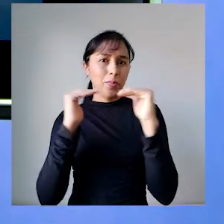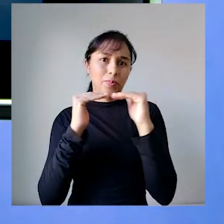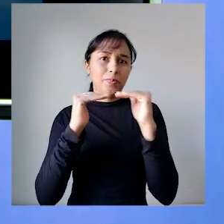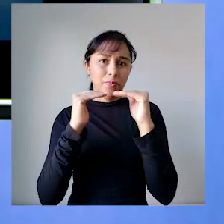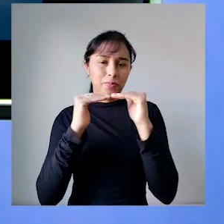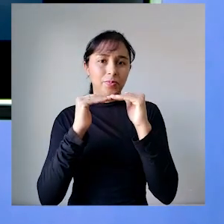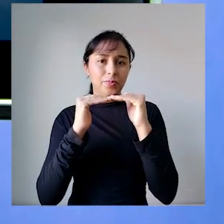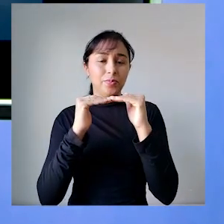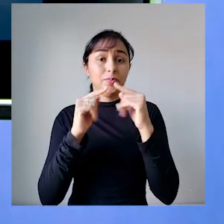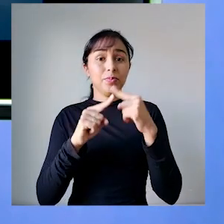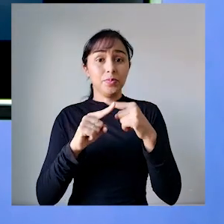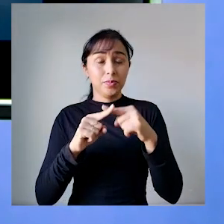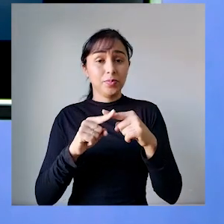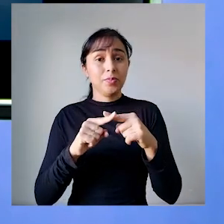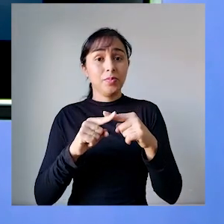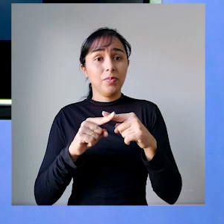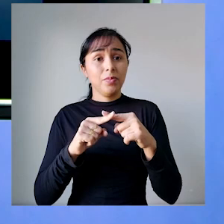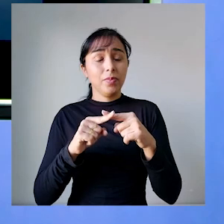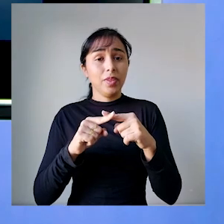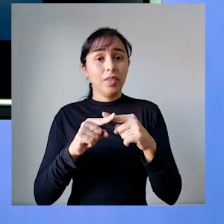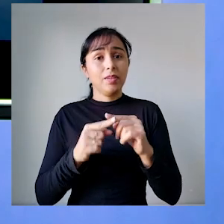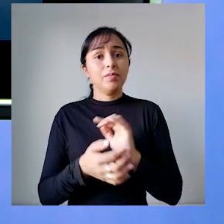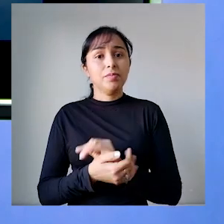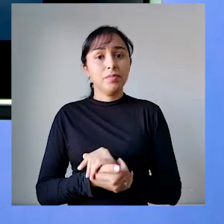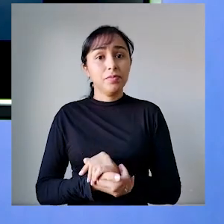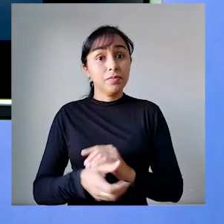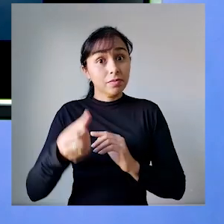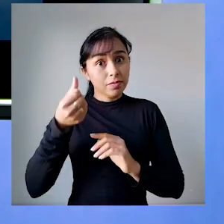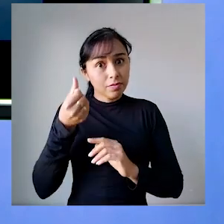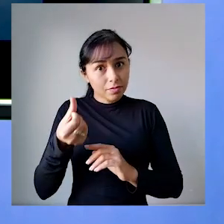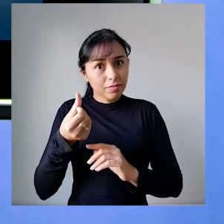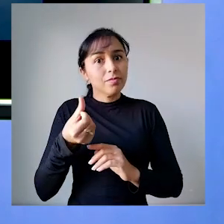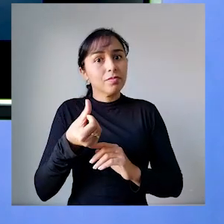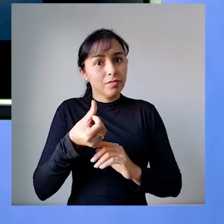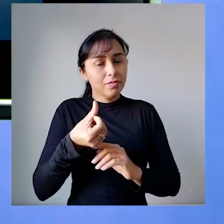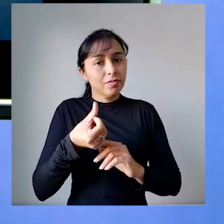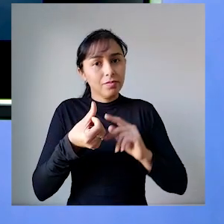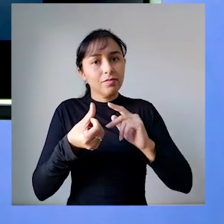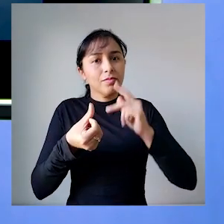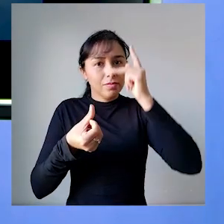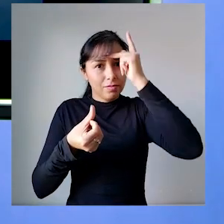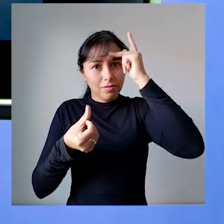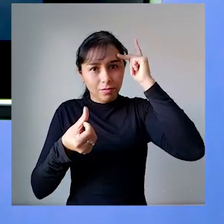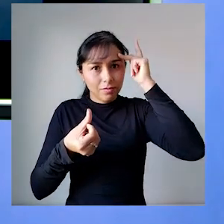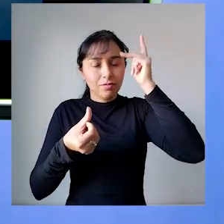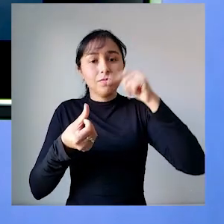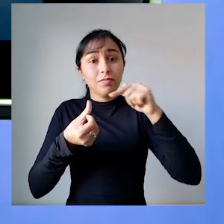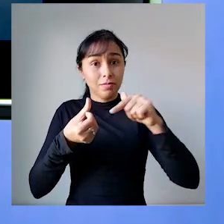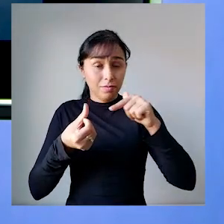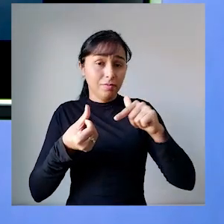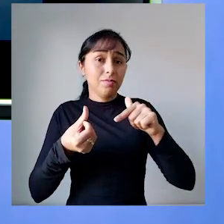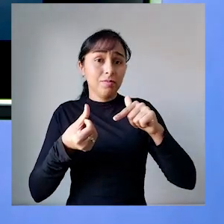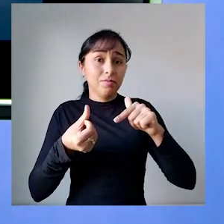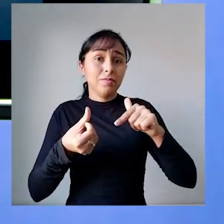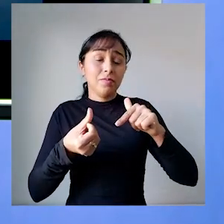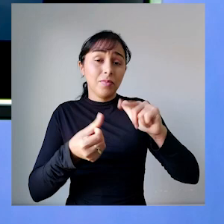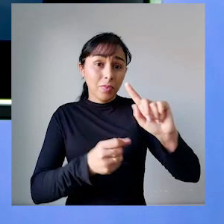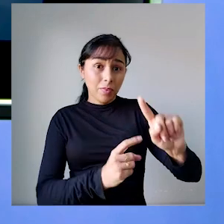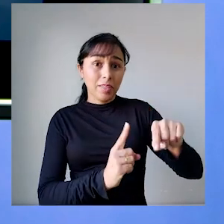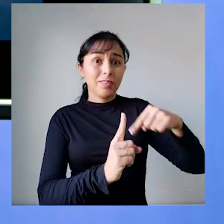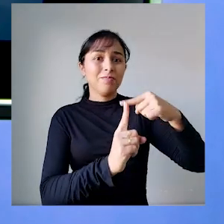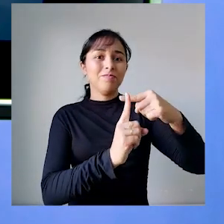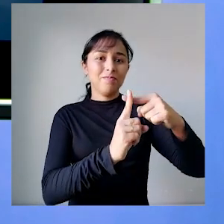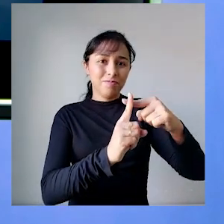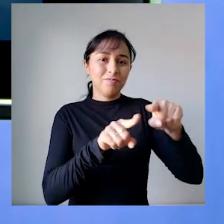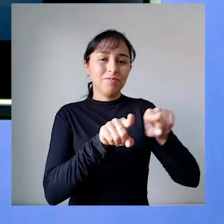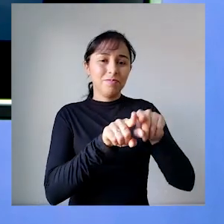Veja só, porque 6 ele faz 48, então trabalhando 4 eles vão fazer menos, ou seja, diminuir o tempo,